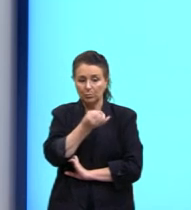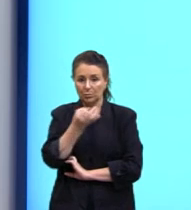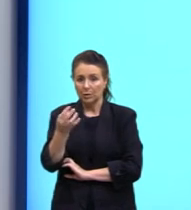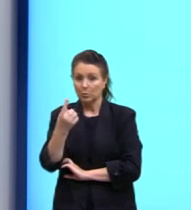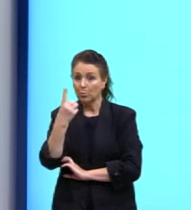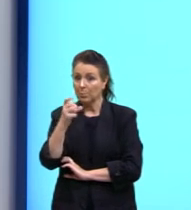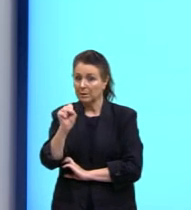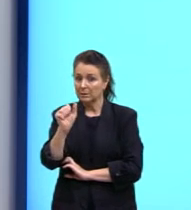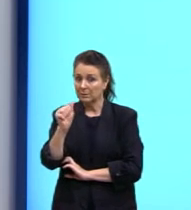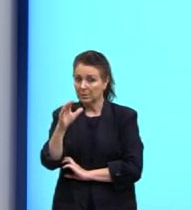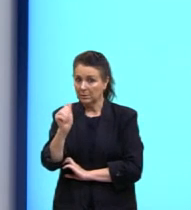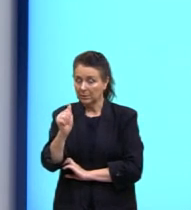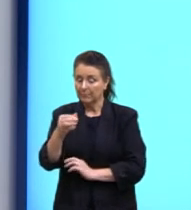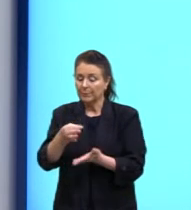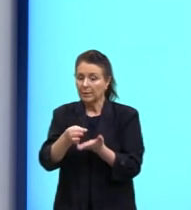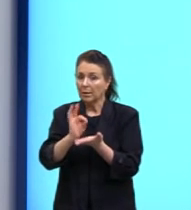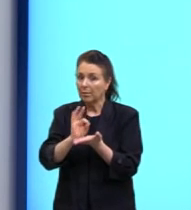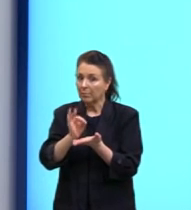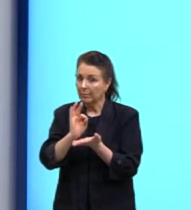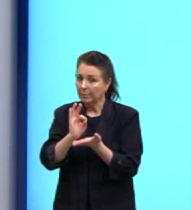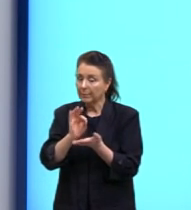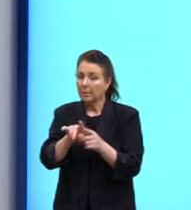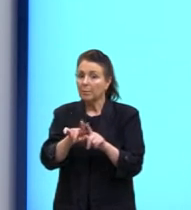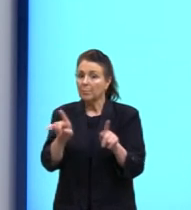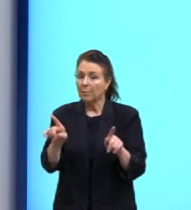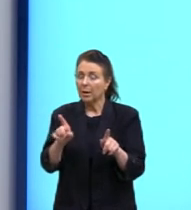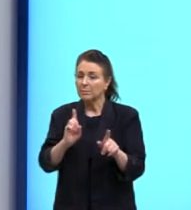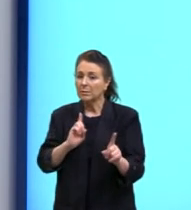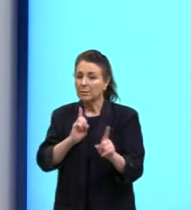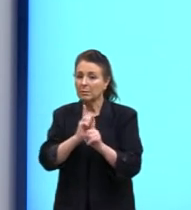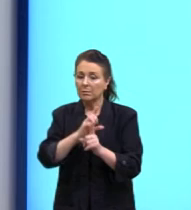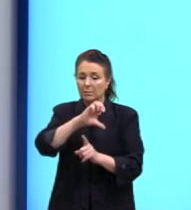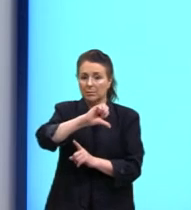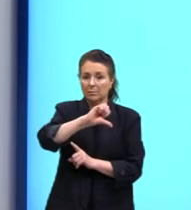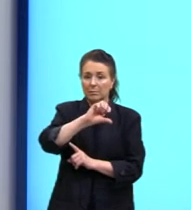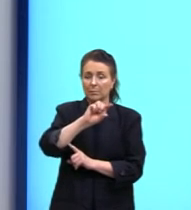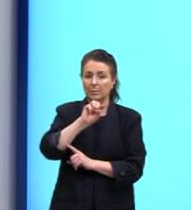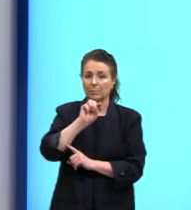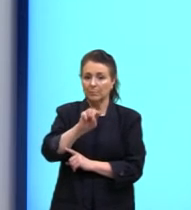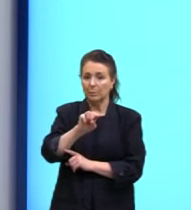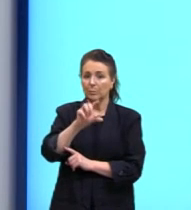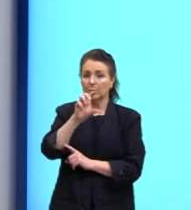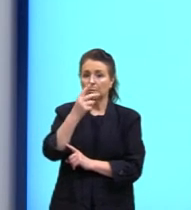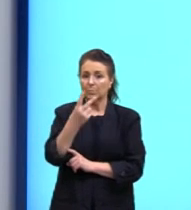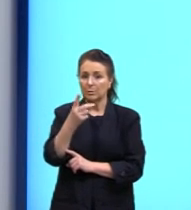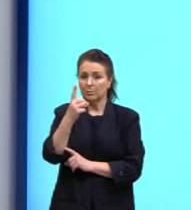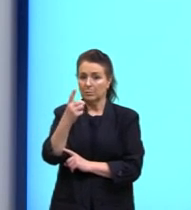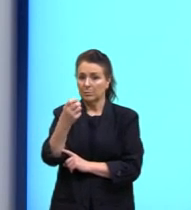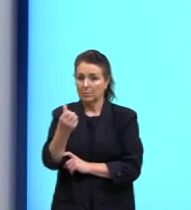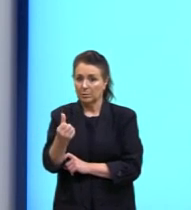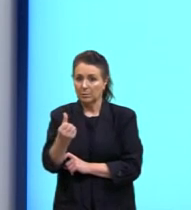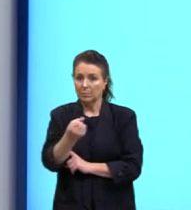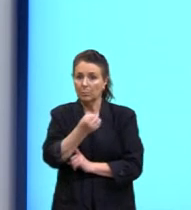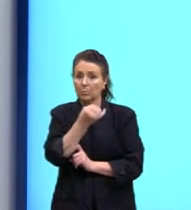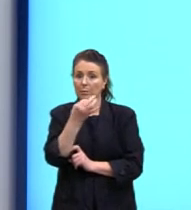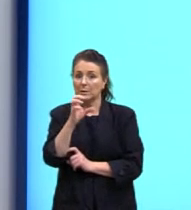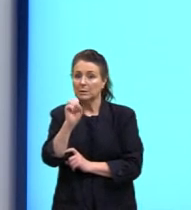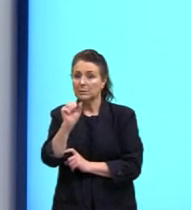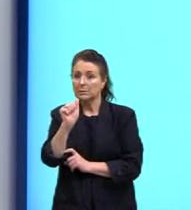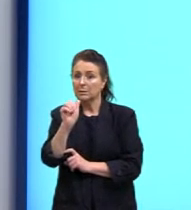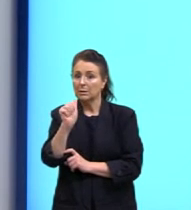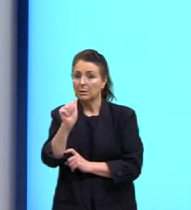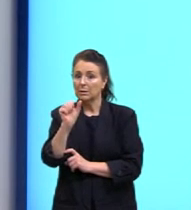café mas se eu quero chegar lá em 9.216 quantas sacas de café eu vou precisar